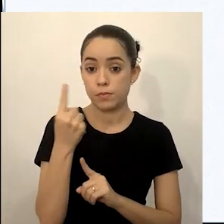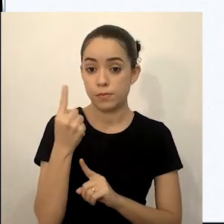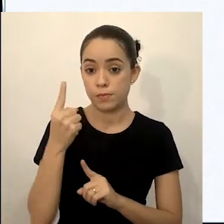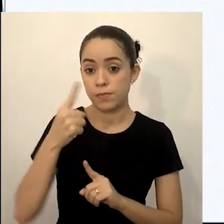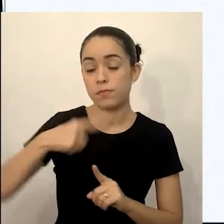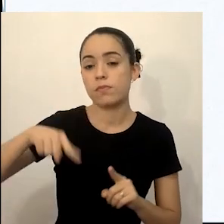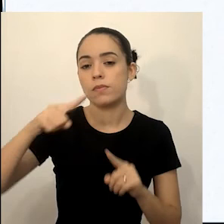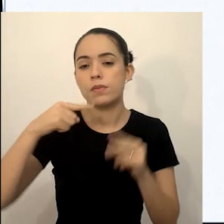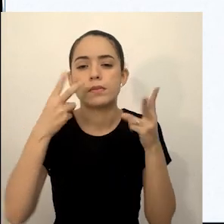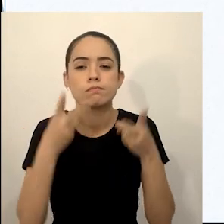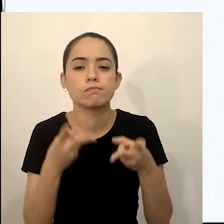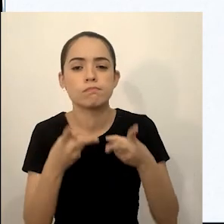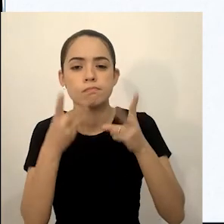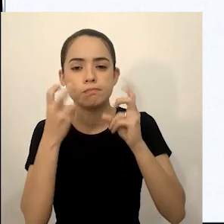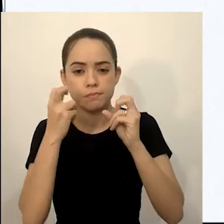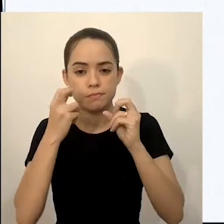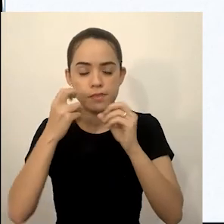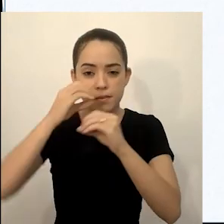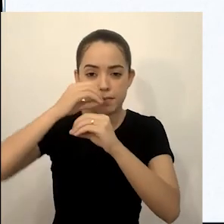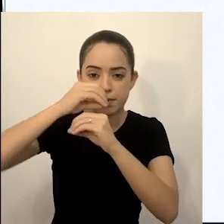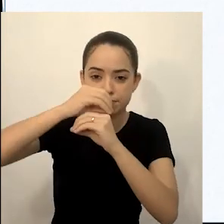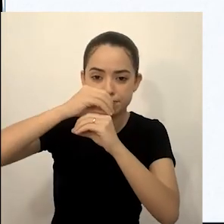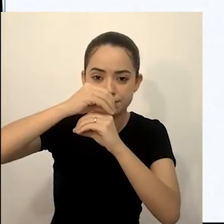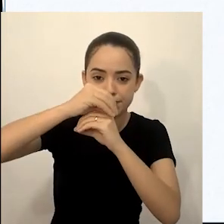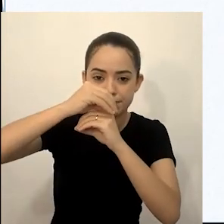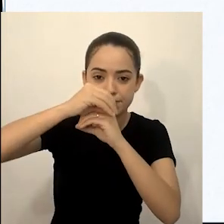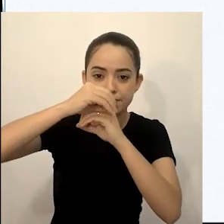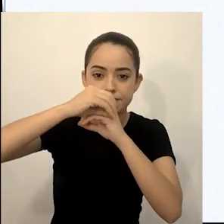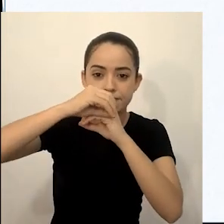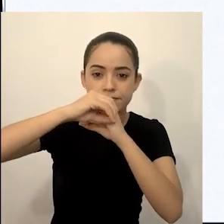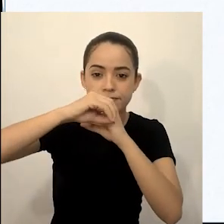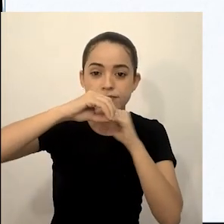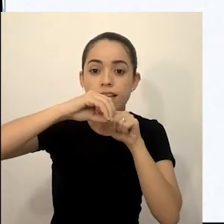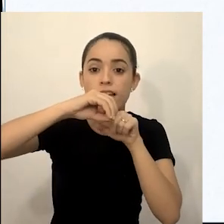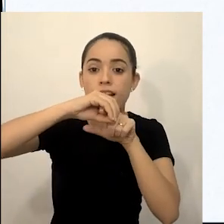No número 1, pode-se observar que a